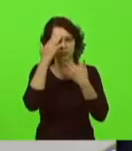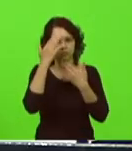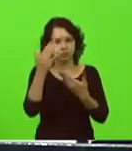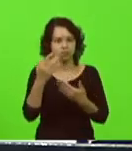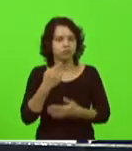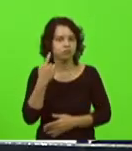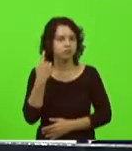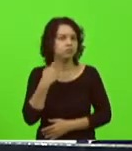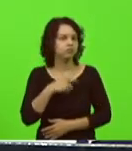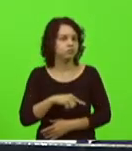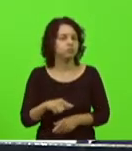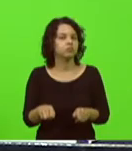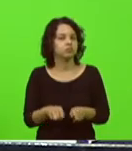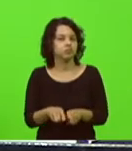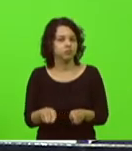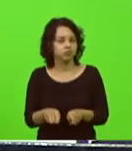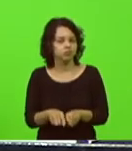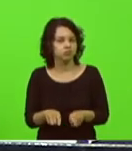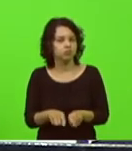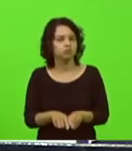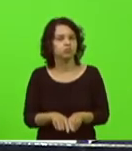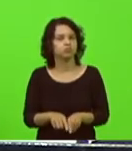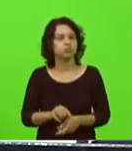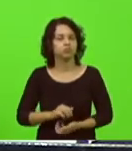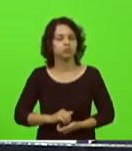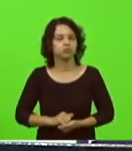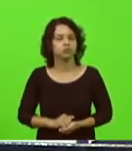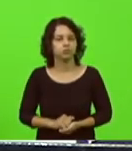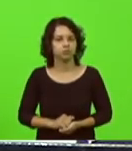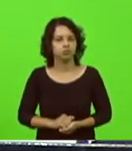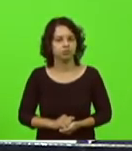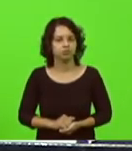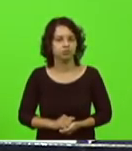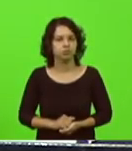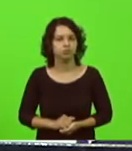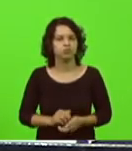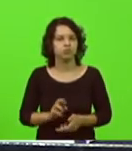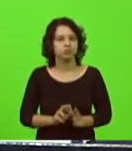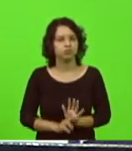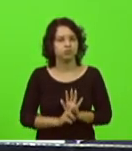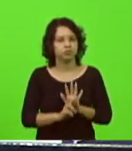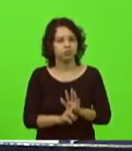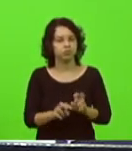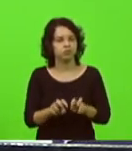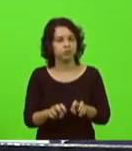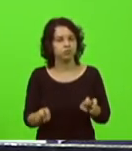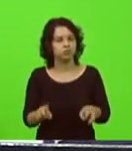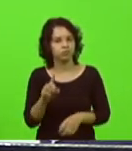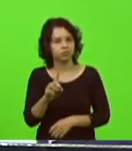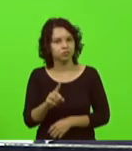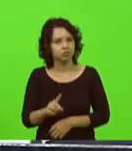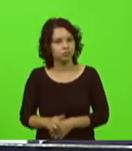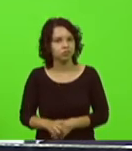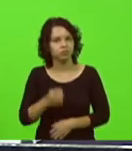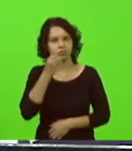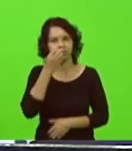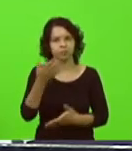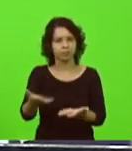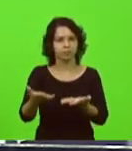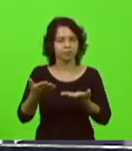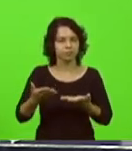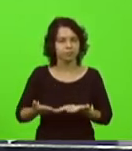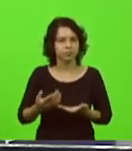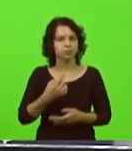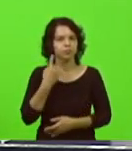Trevo. Também faço minhas palavras, em nome da mesa diretora, da recepção ao deputado Pedro Zucchi, nesses 60 dias